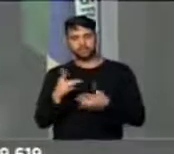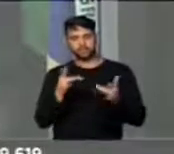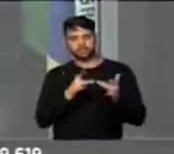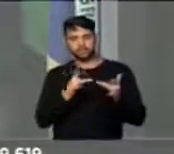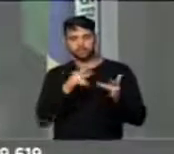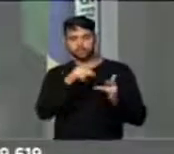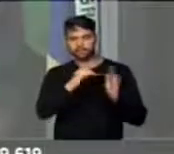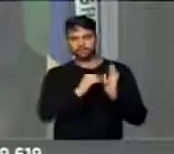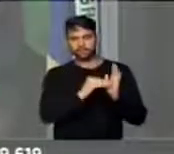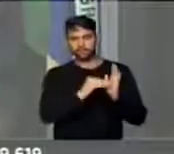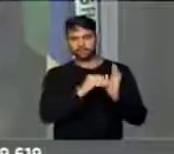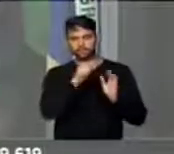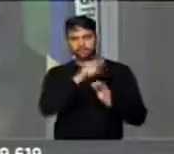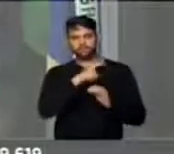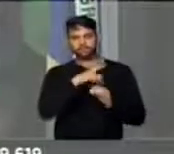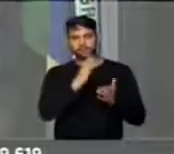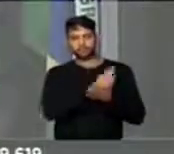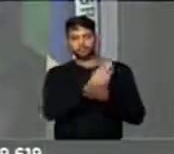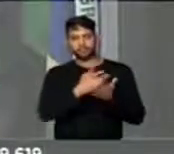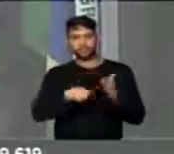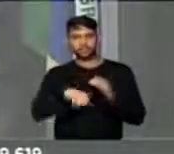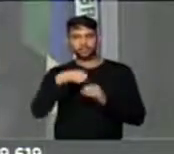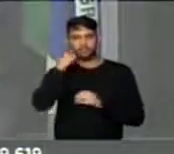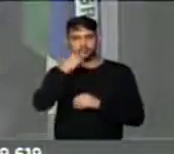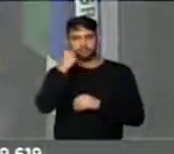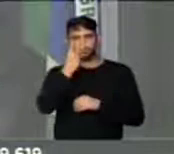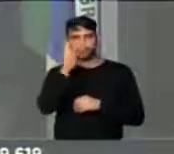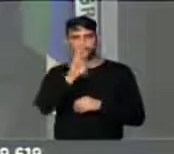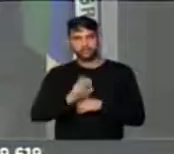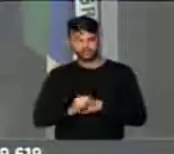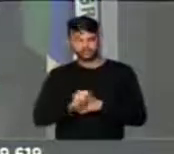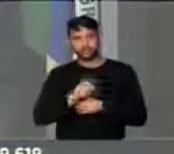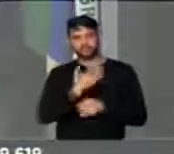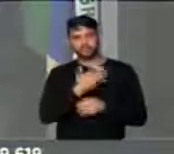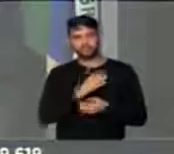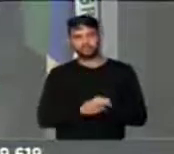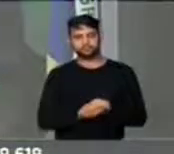República, uma vez que era senador pela segunda vez.